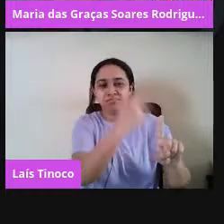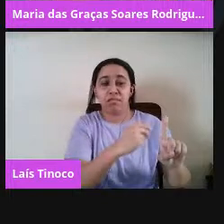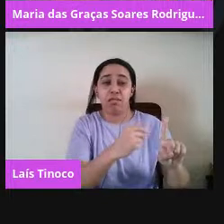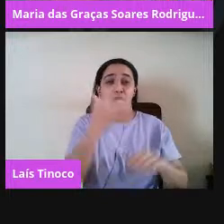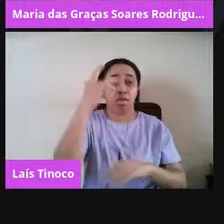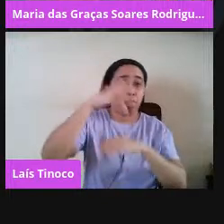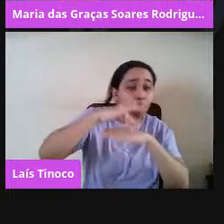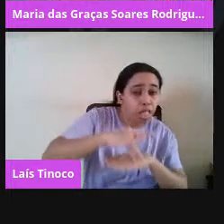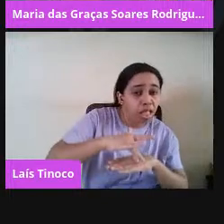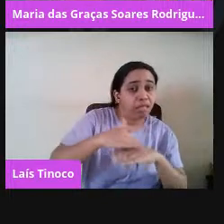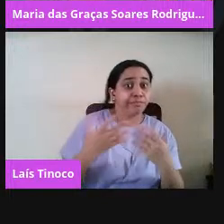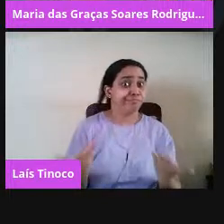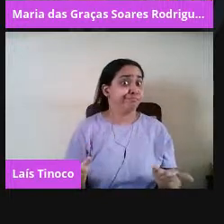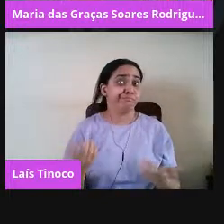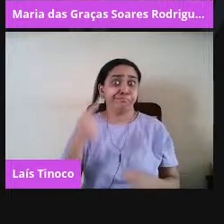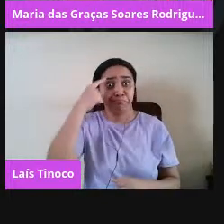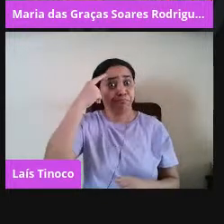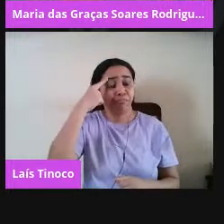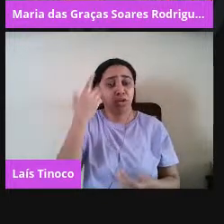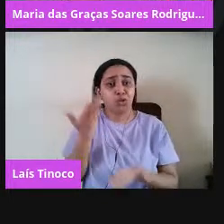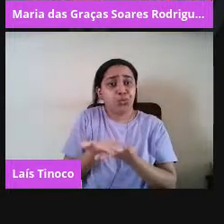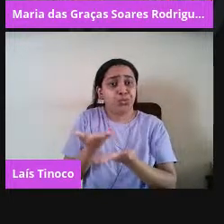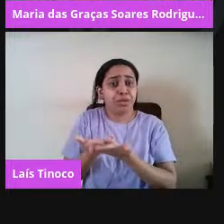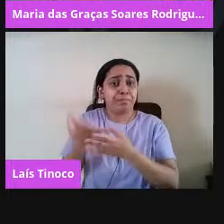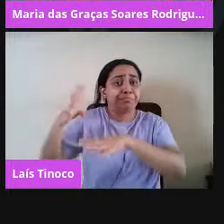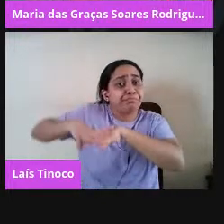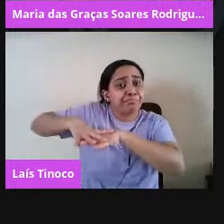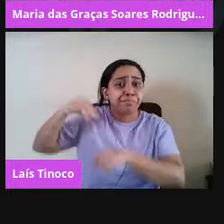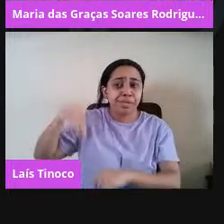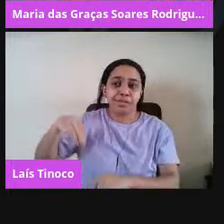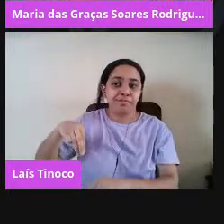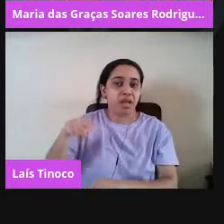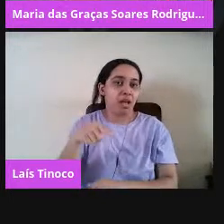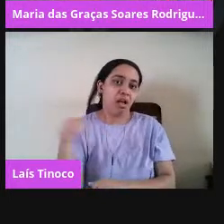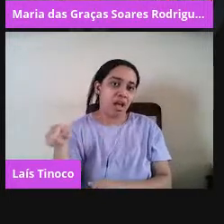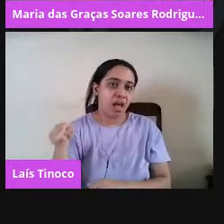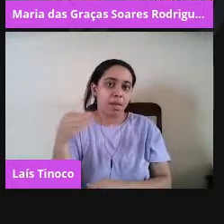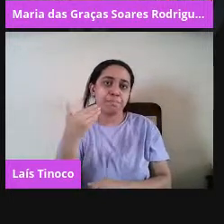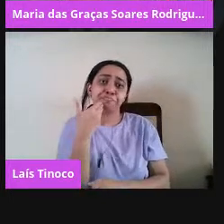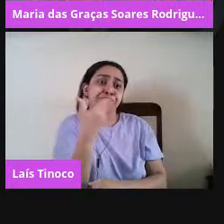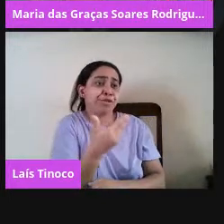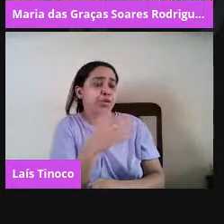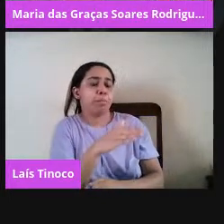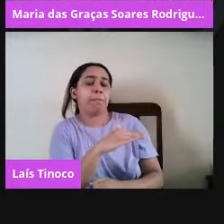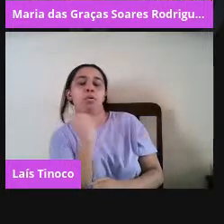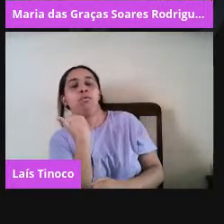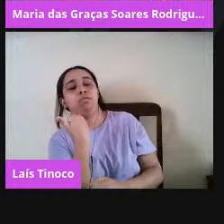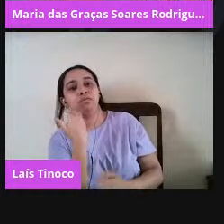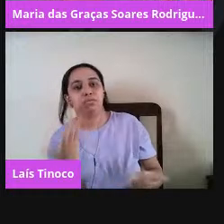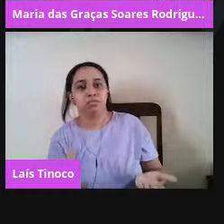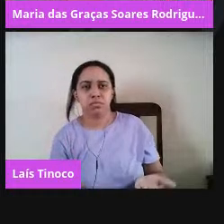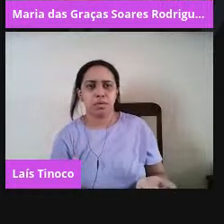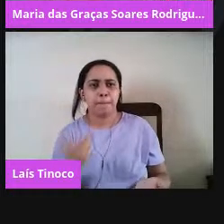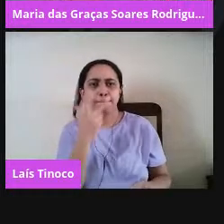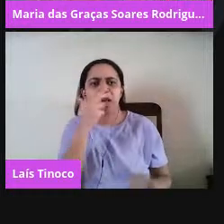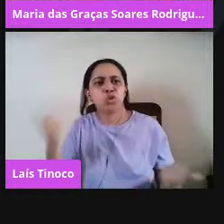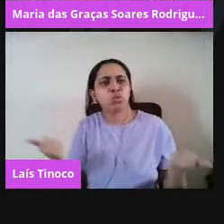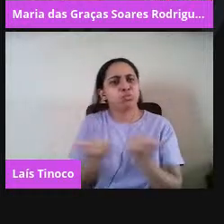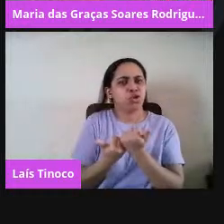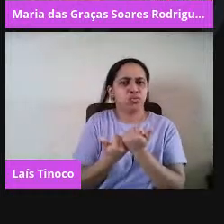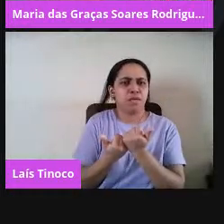matemática? KKK, aí sim, iriam pedir para morrer. Ora, ele está falando por elas. Ele não as entrevistou.